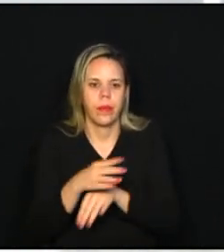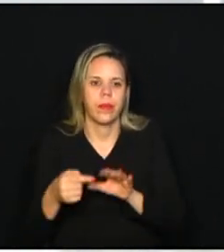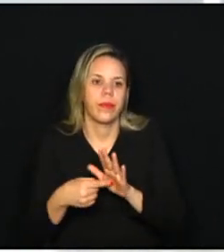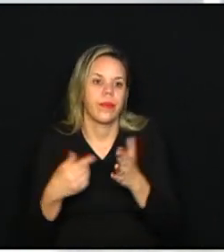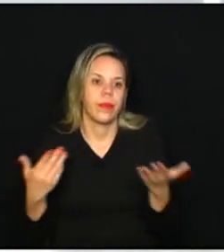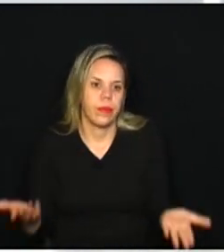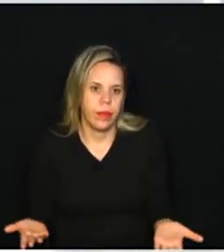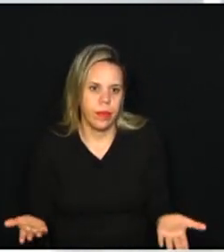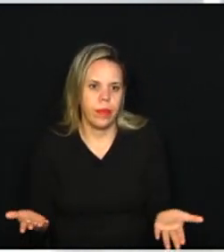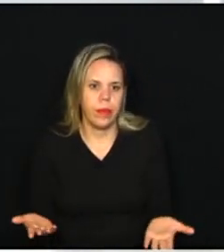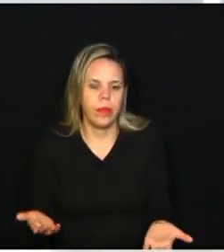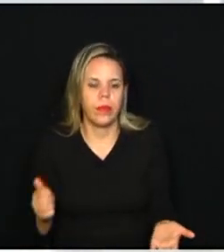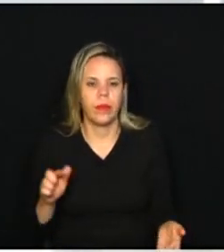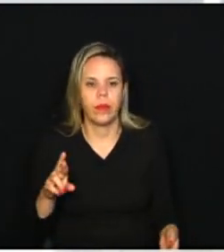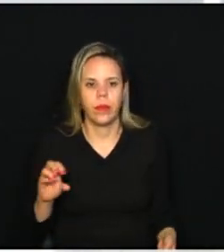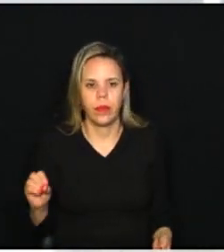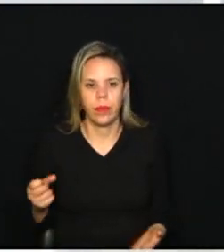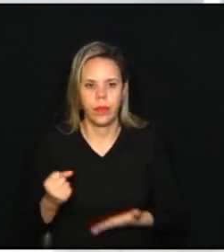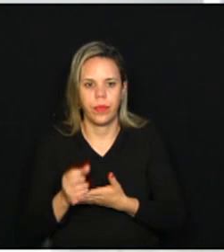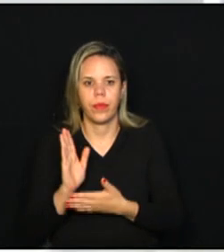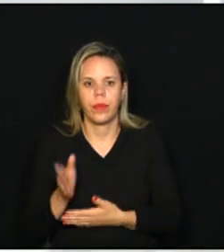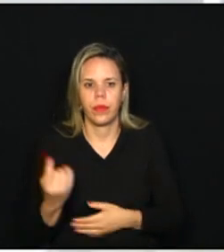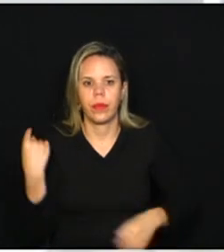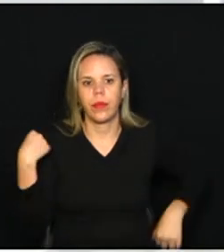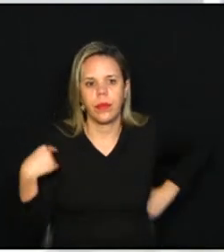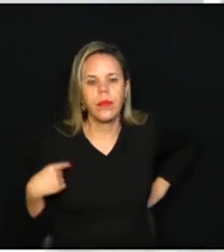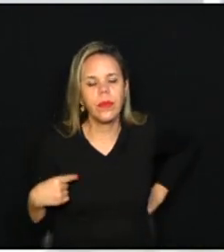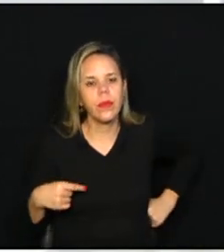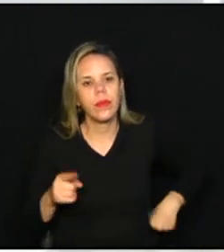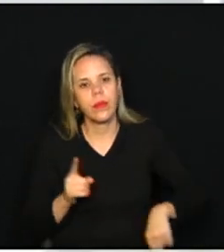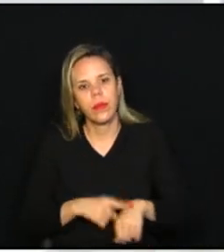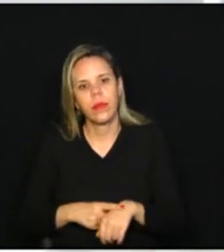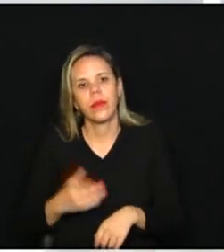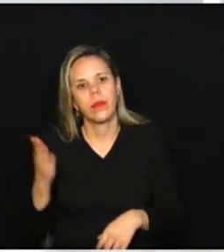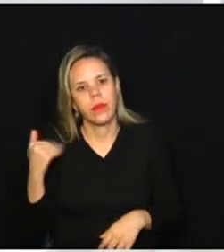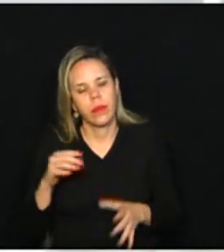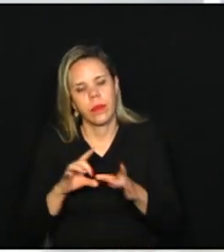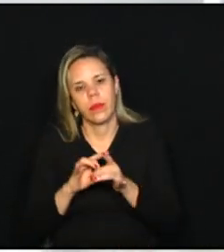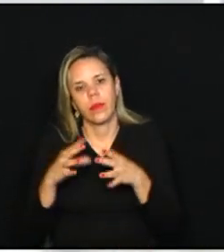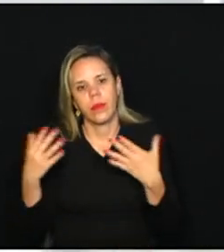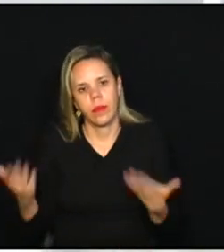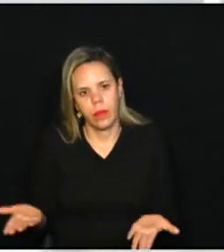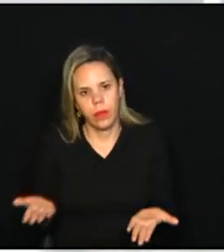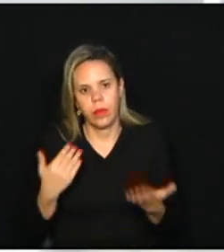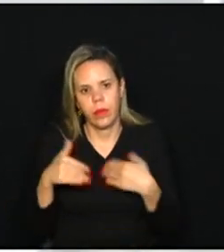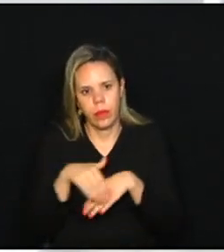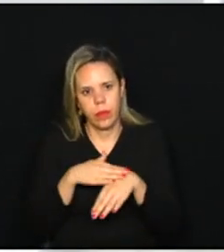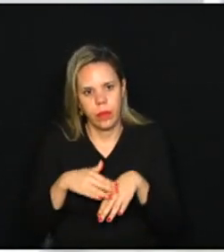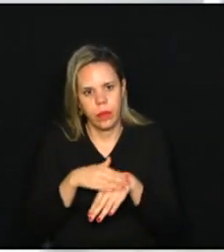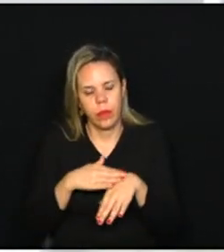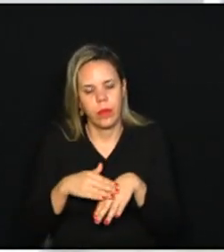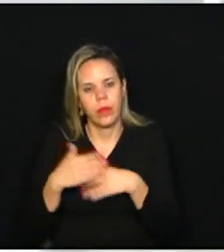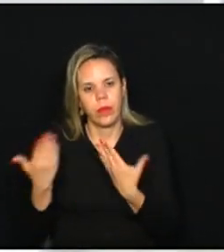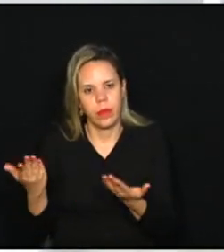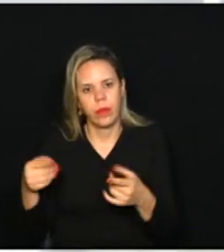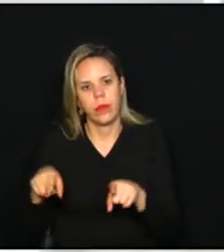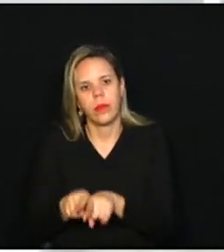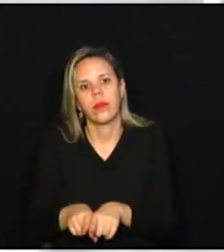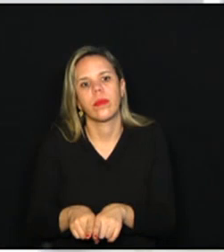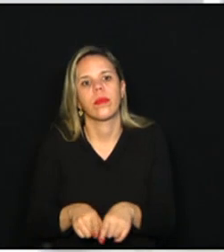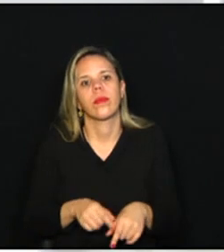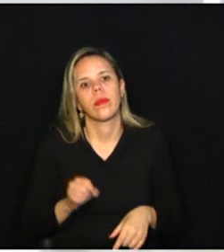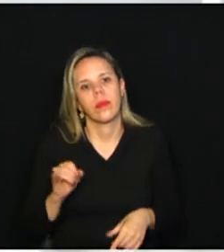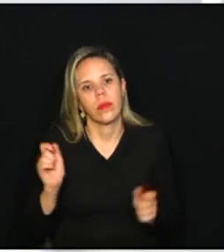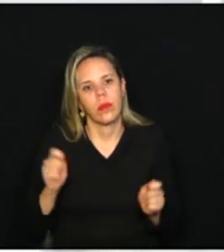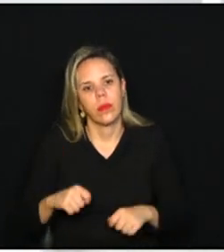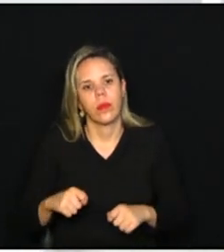O Alessandro já nos ajudou em outro momento, eu sei que ele está disponível, já conversei bastante com ele também. Se ele